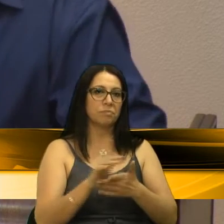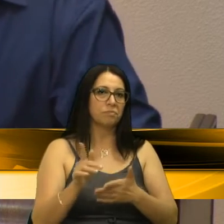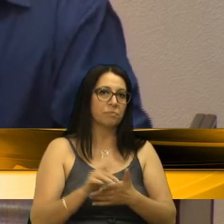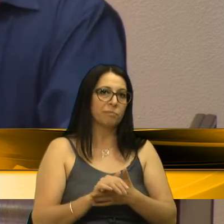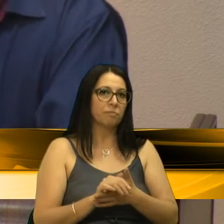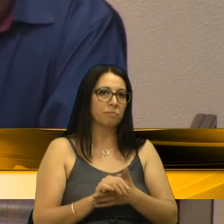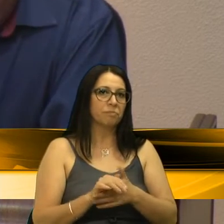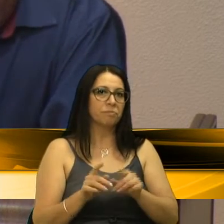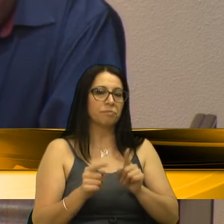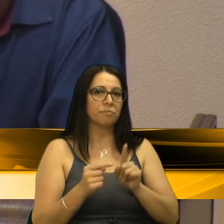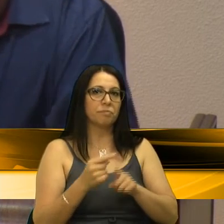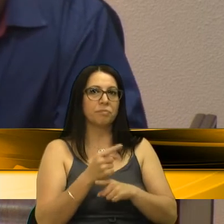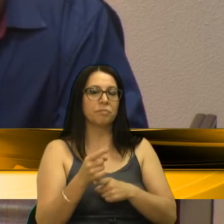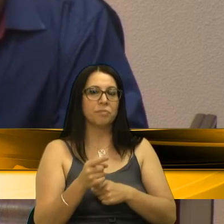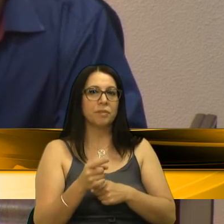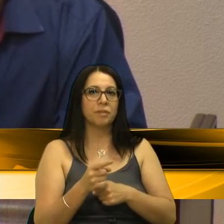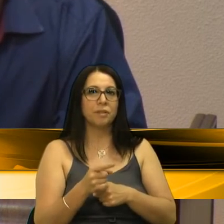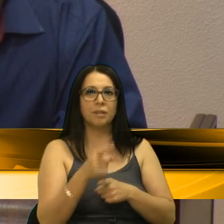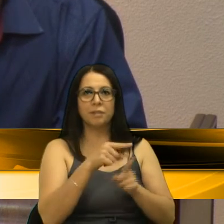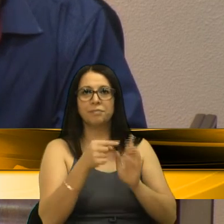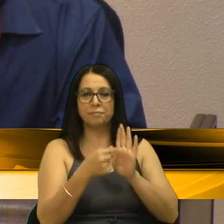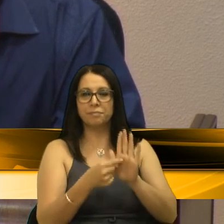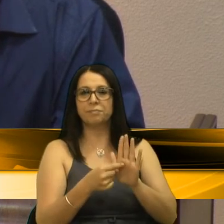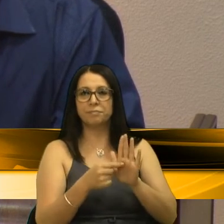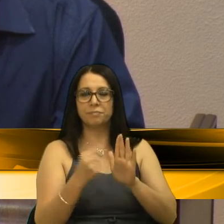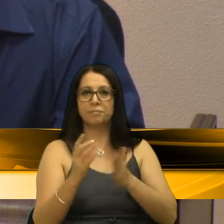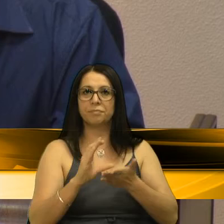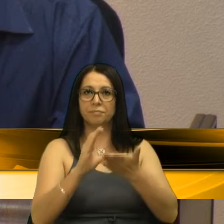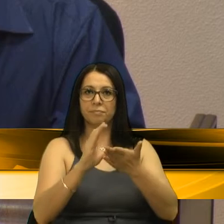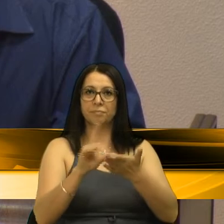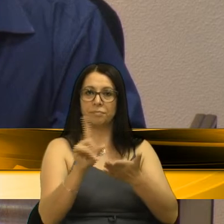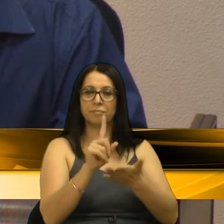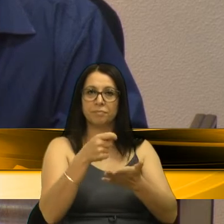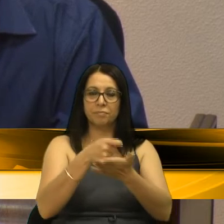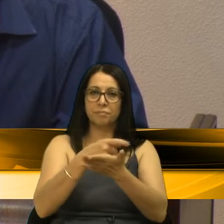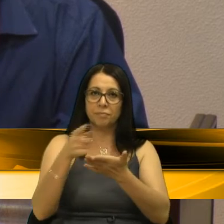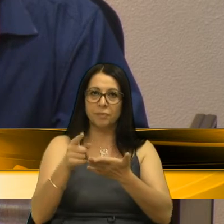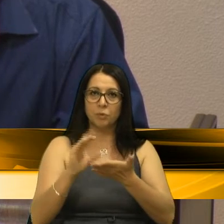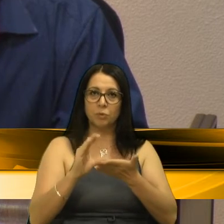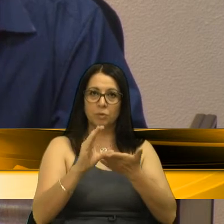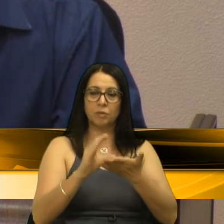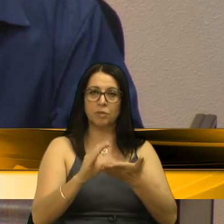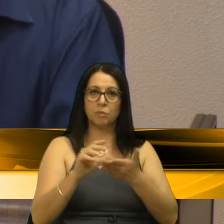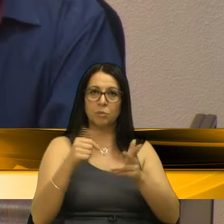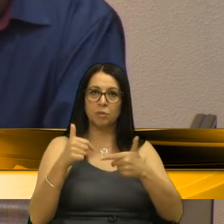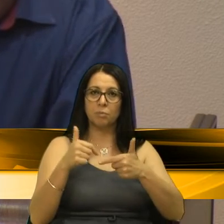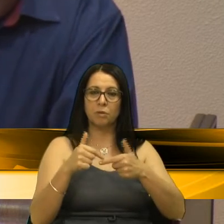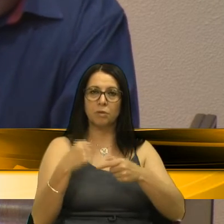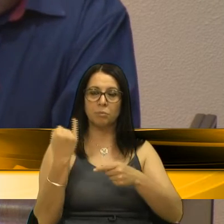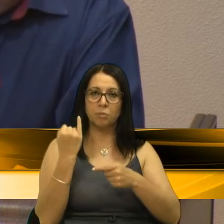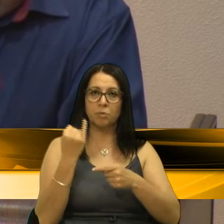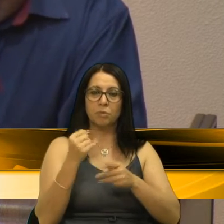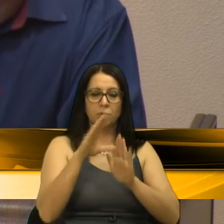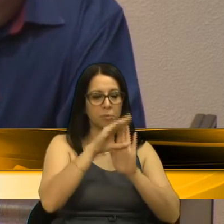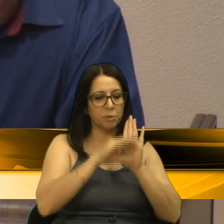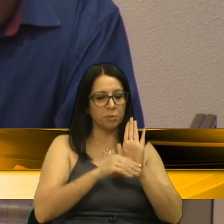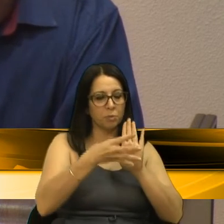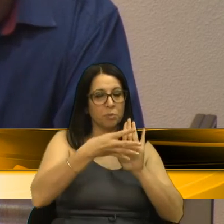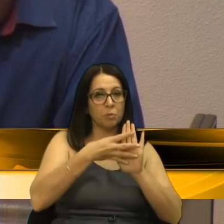2º. Secretário executivo de que trata o inciso 1º será indicado pelo secretário municipal da